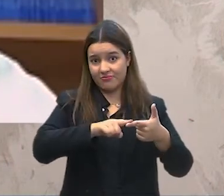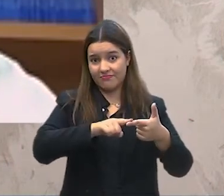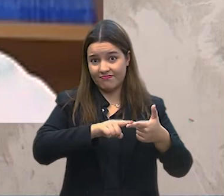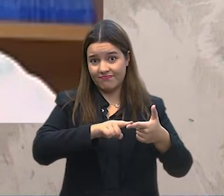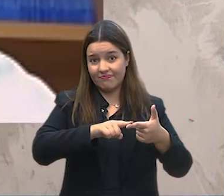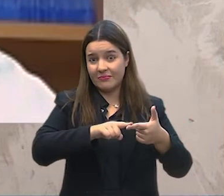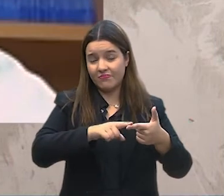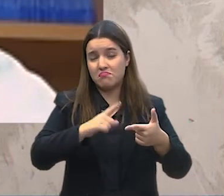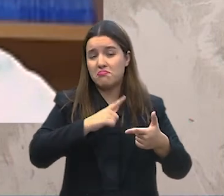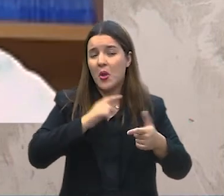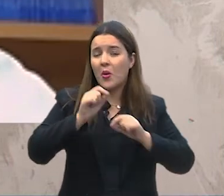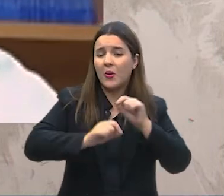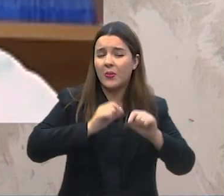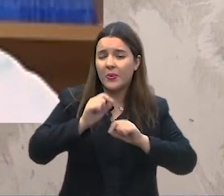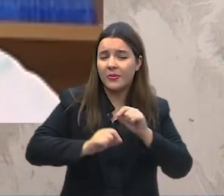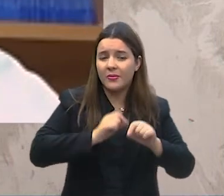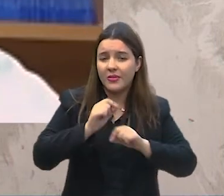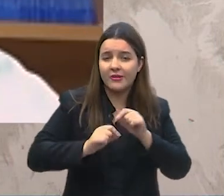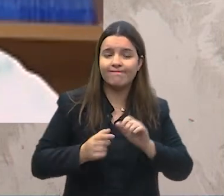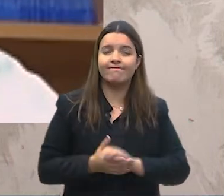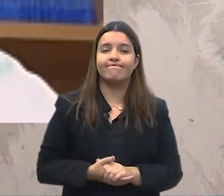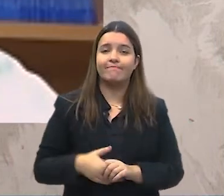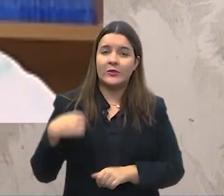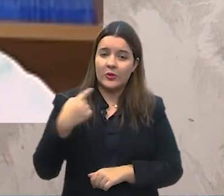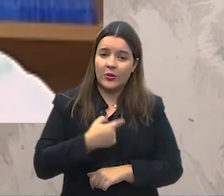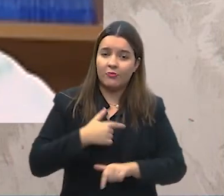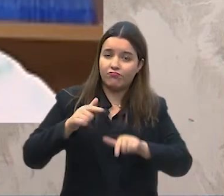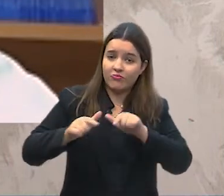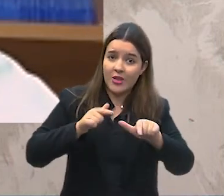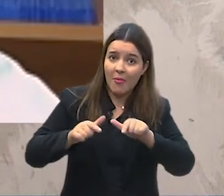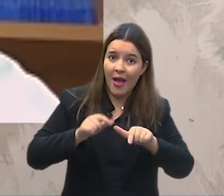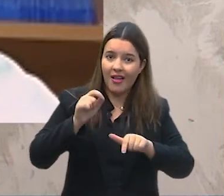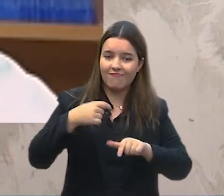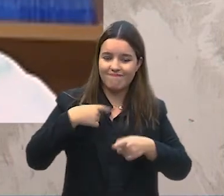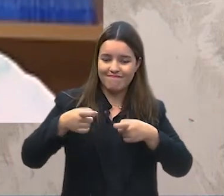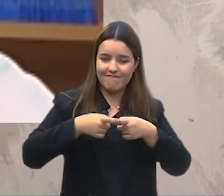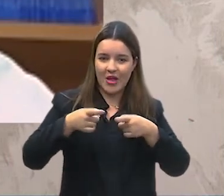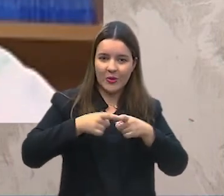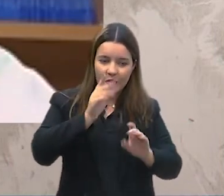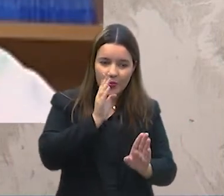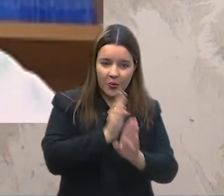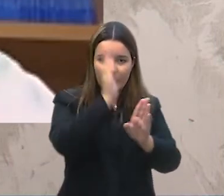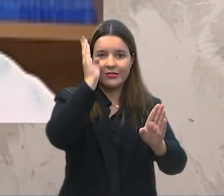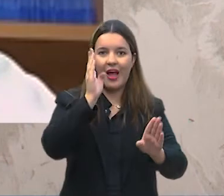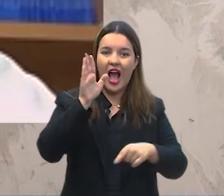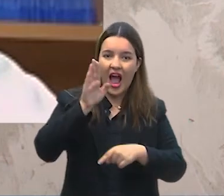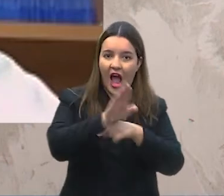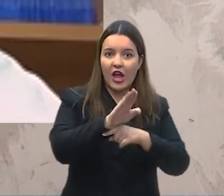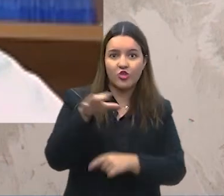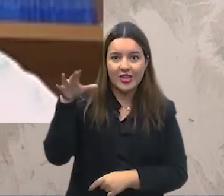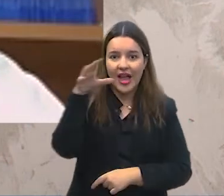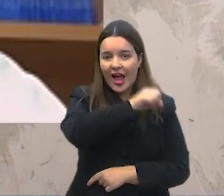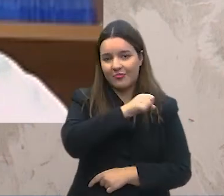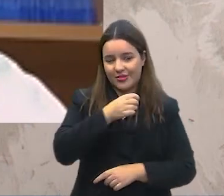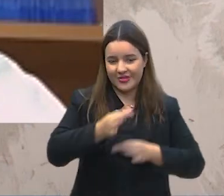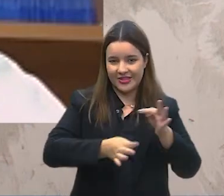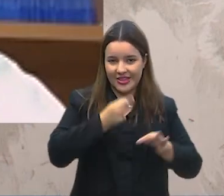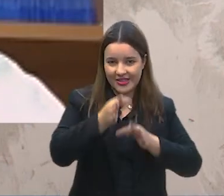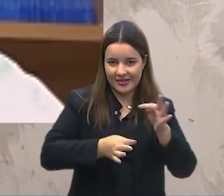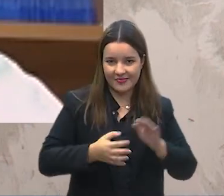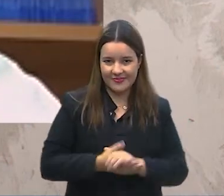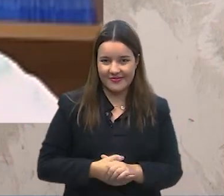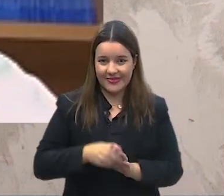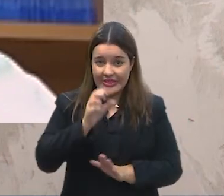gente faz um bom diagnóstico, a gente faz uma boa intervenção. E se a gente pega uma